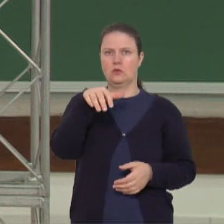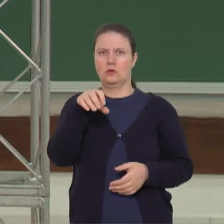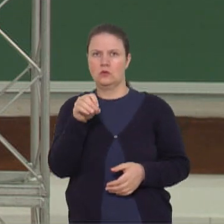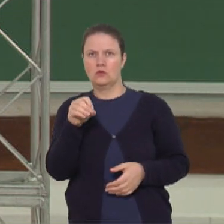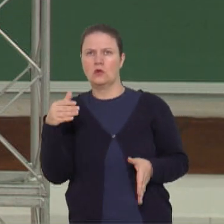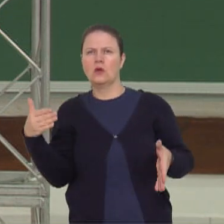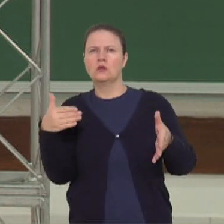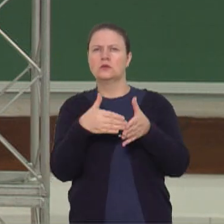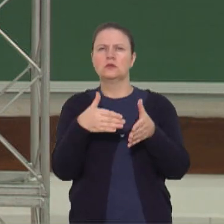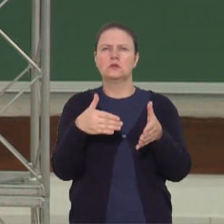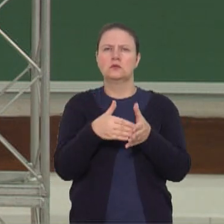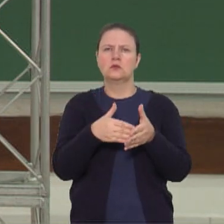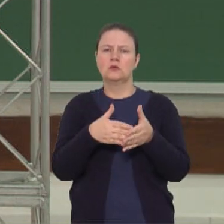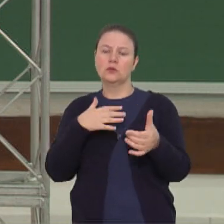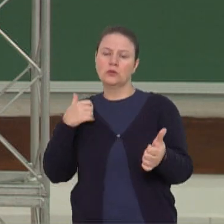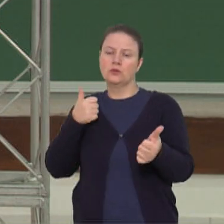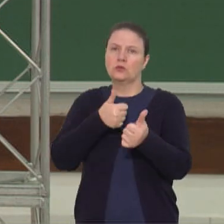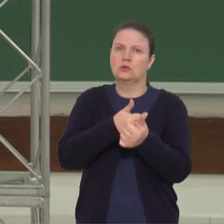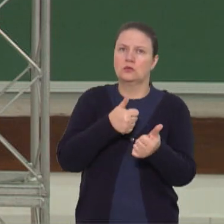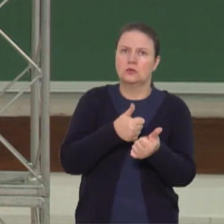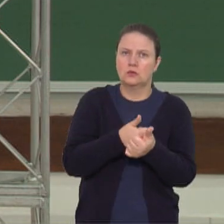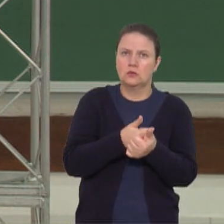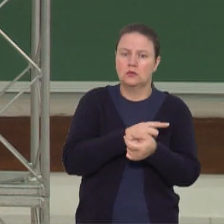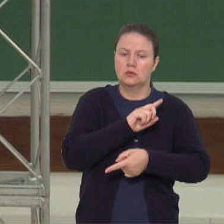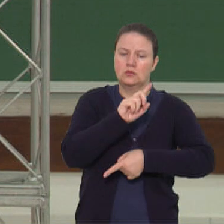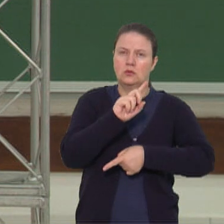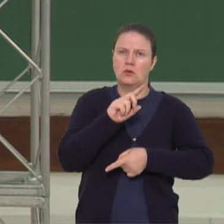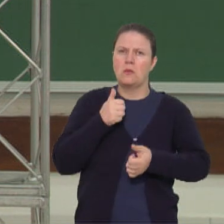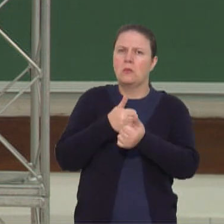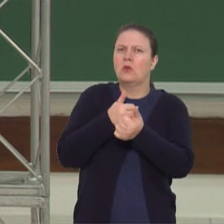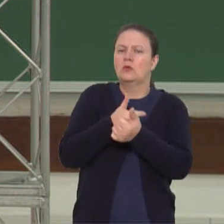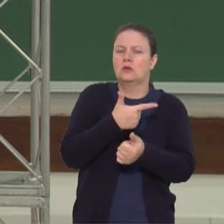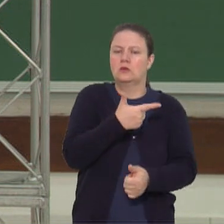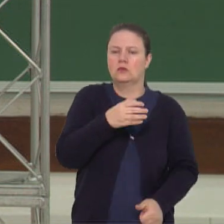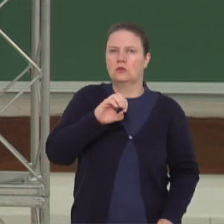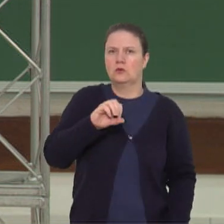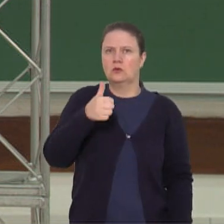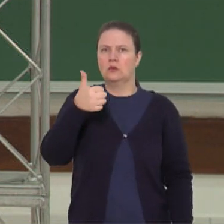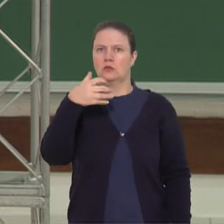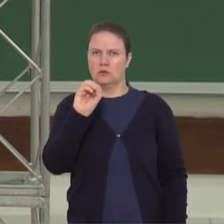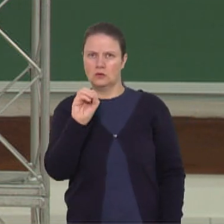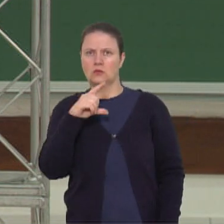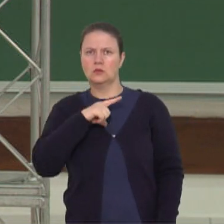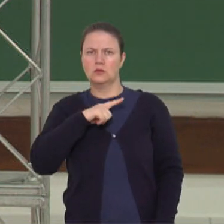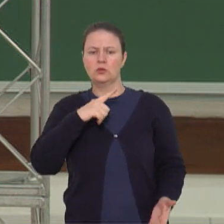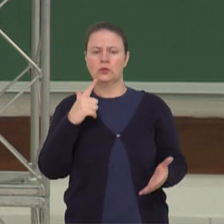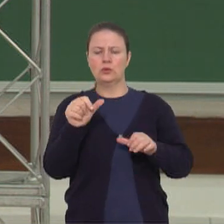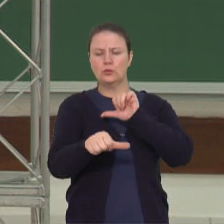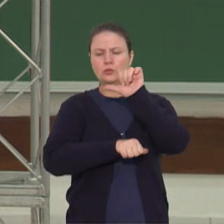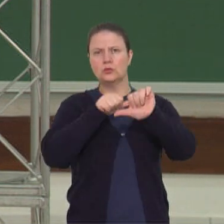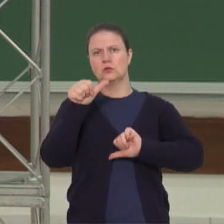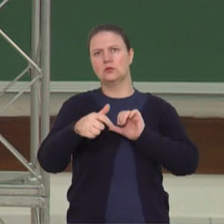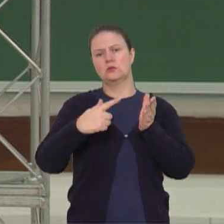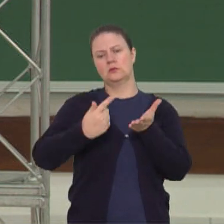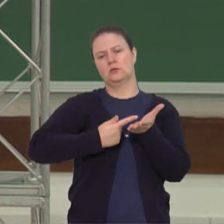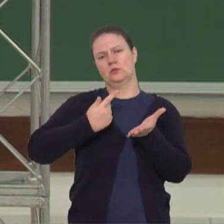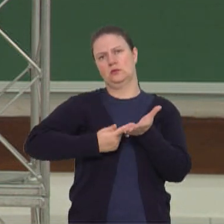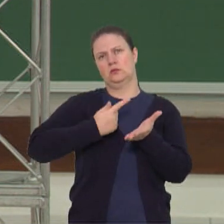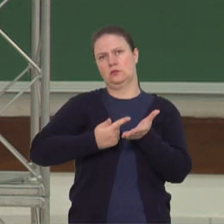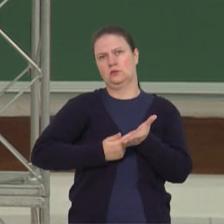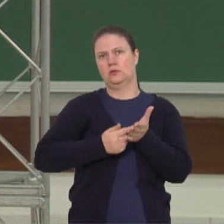mais recentes agora, após 2010, há uma grande mudança de paginação. Então, por